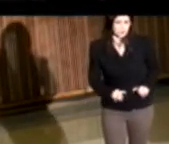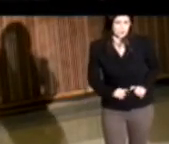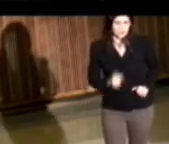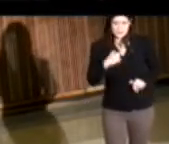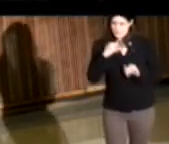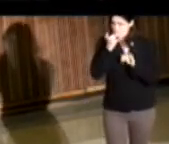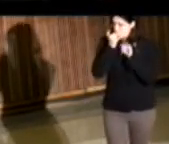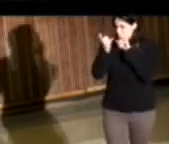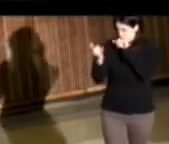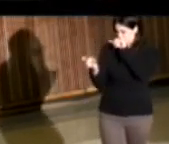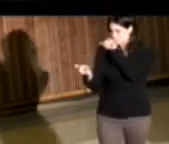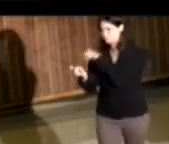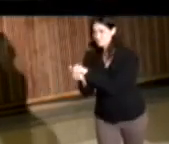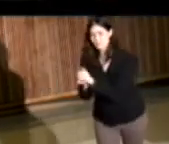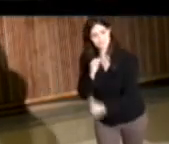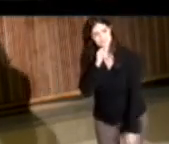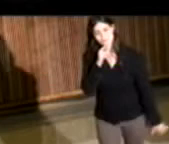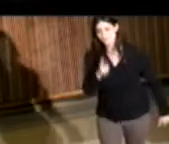foi aviltado.